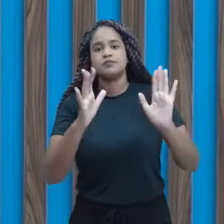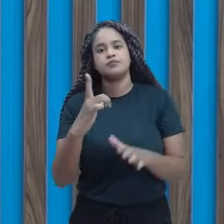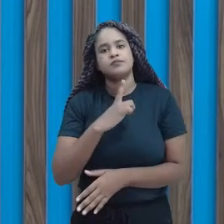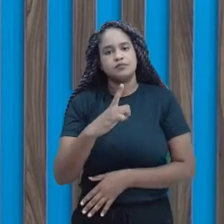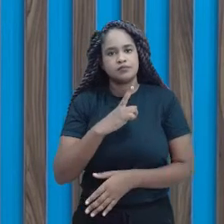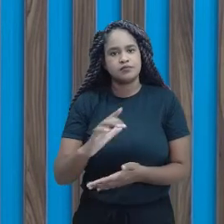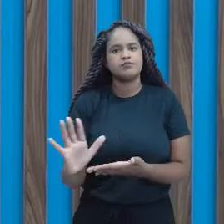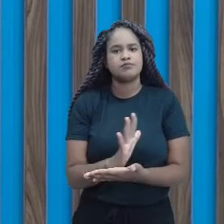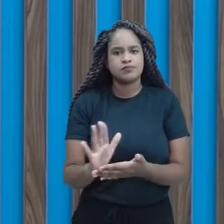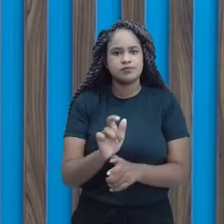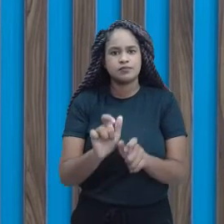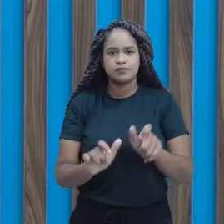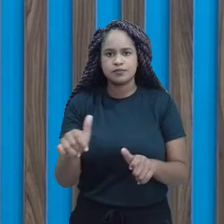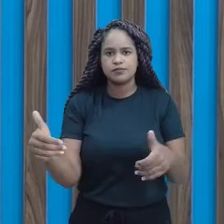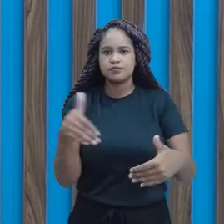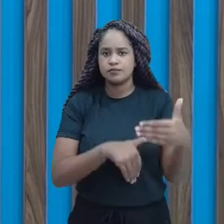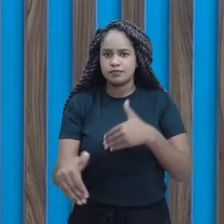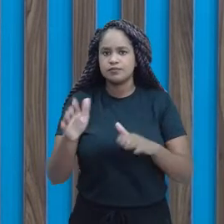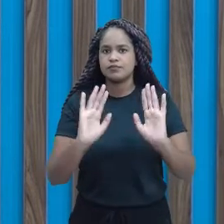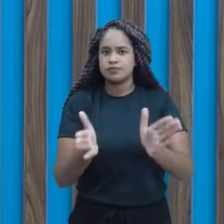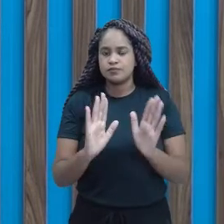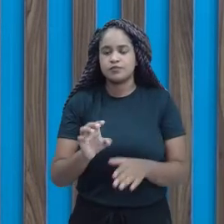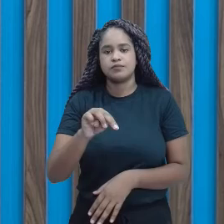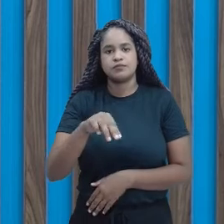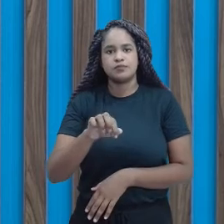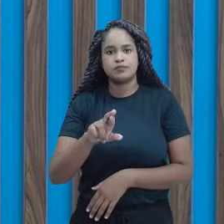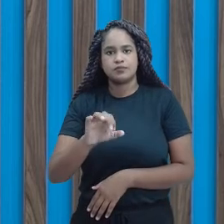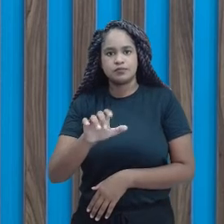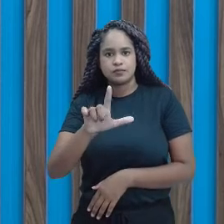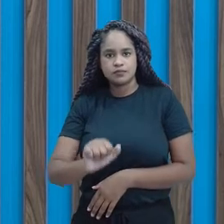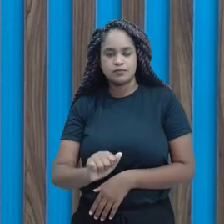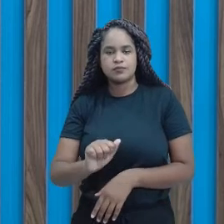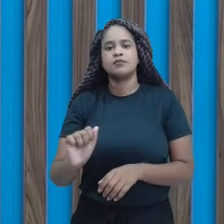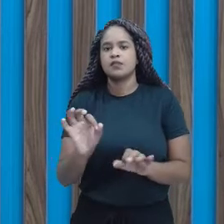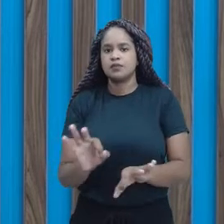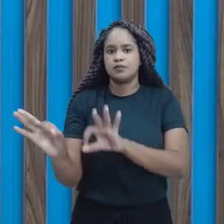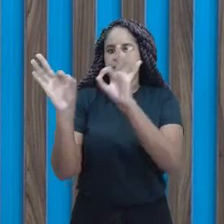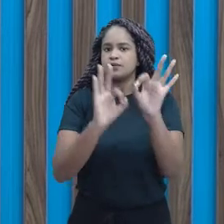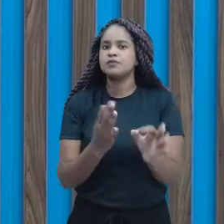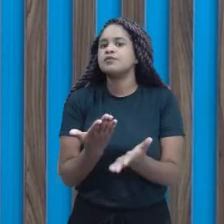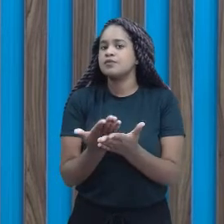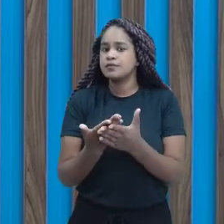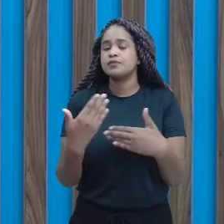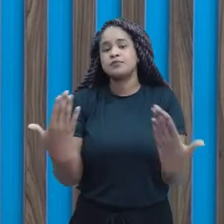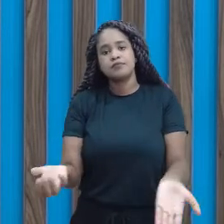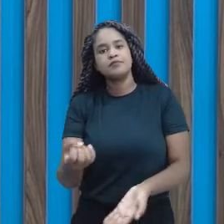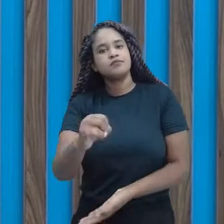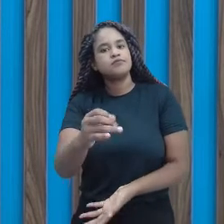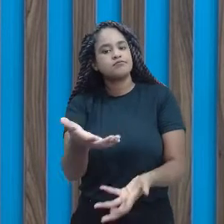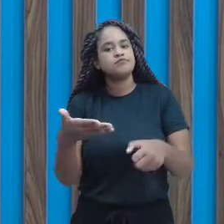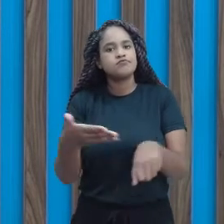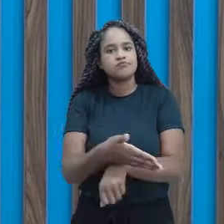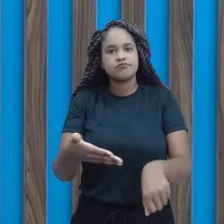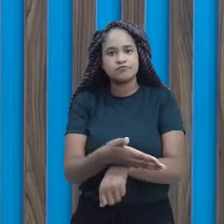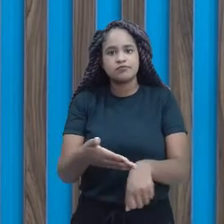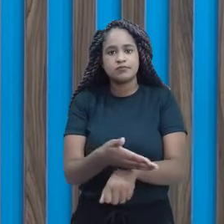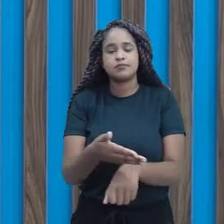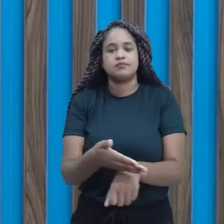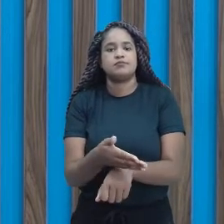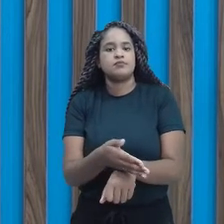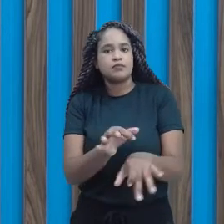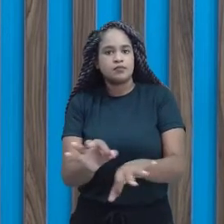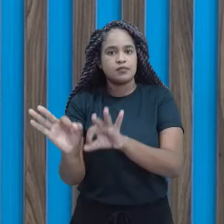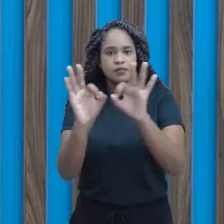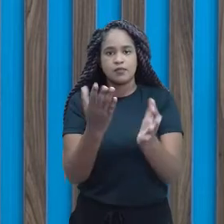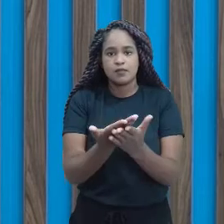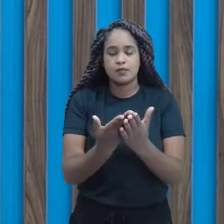algumas pessoas logadas. A Marcela está logada aqui assistindo a aula, então para você ter acesso a essa aula, você precisa